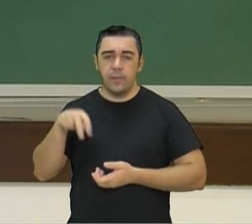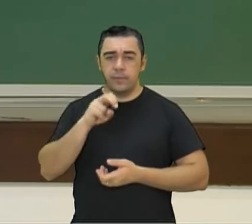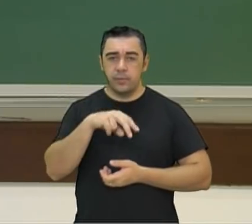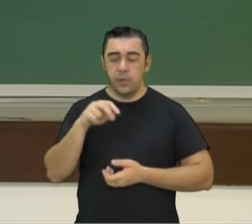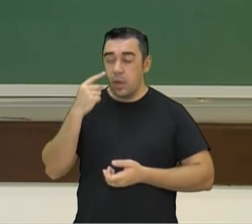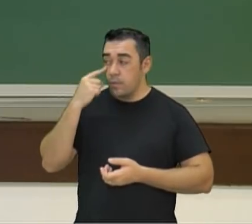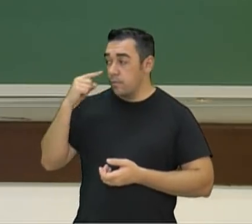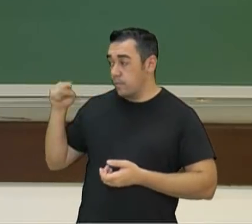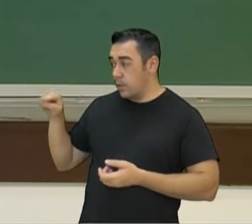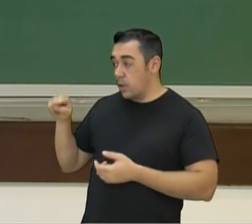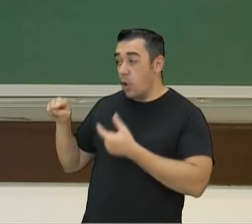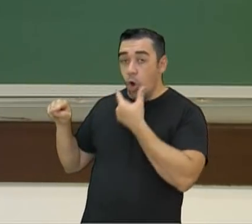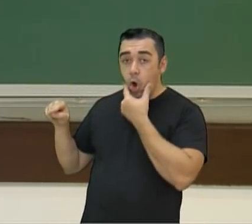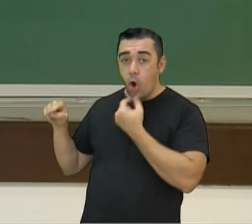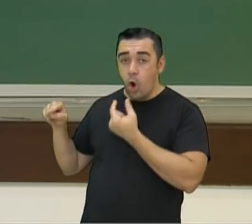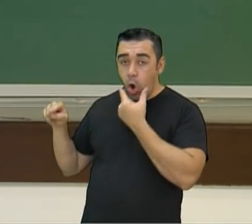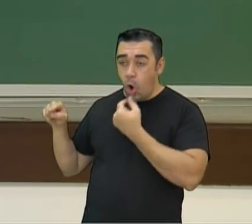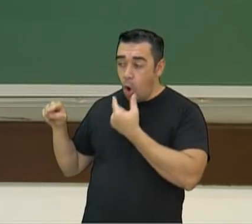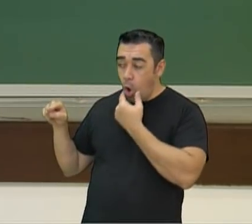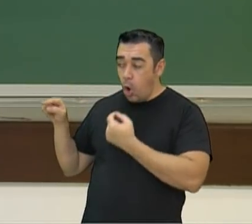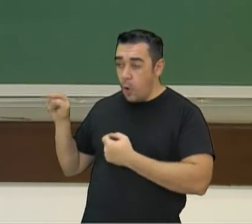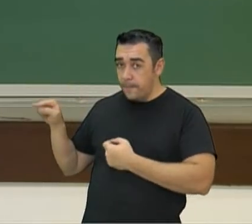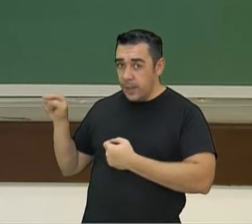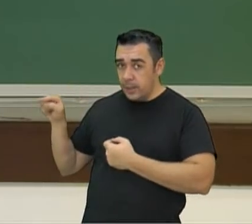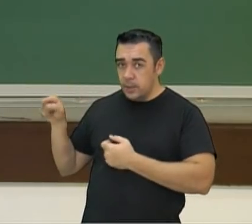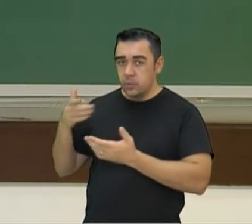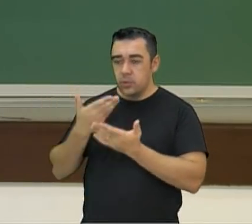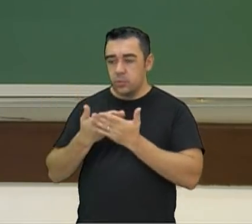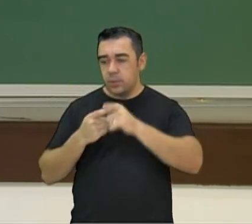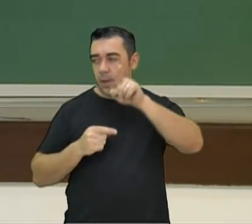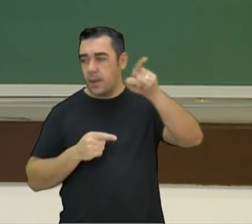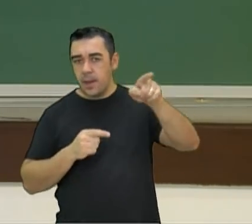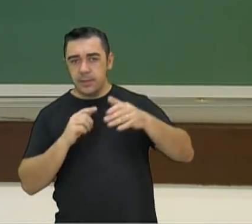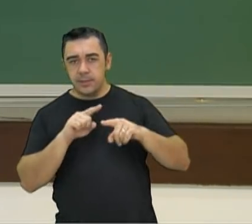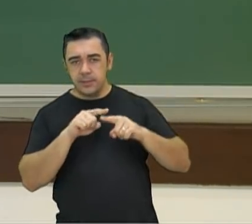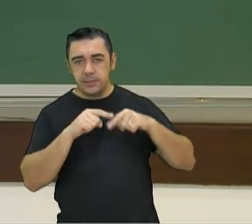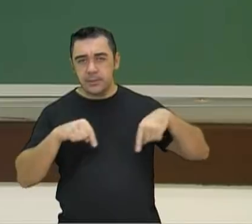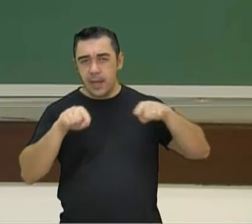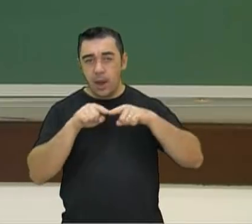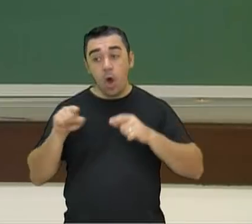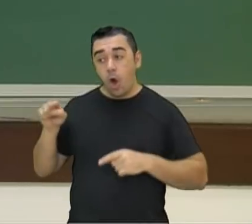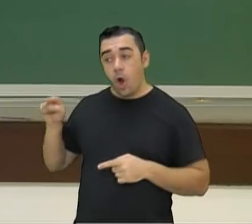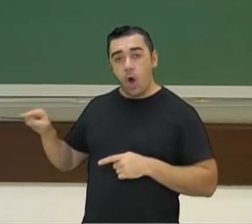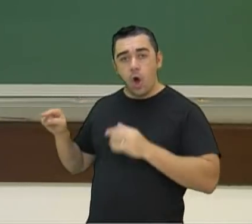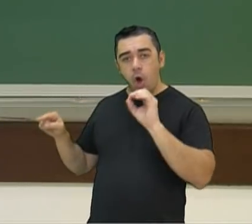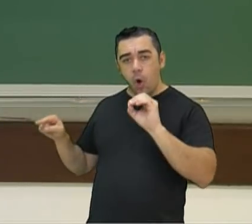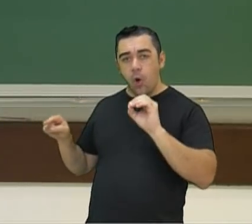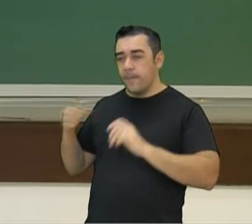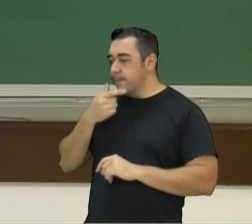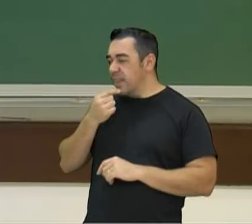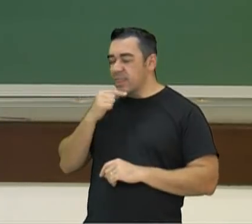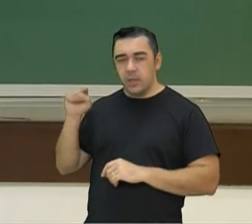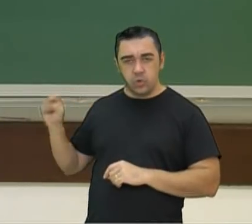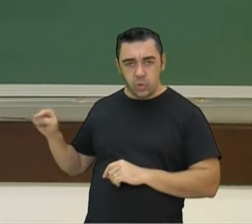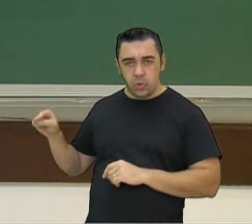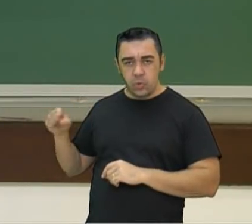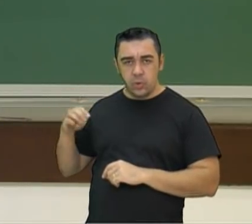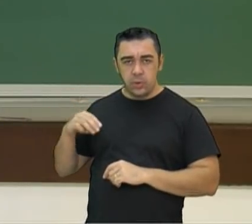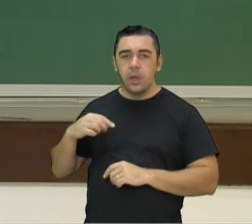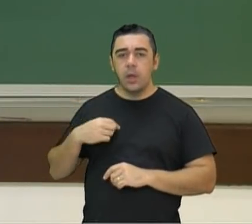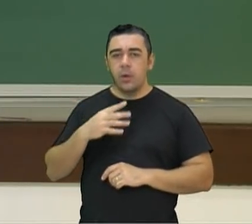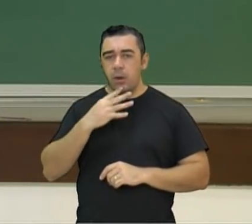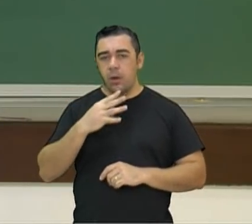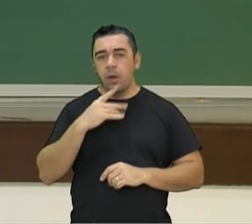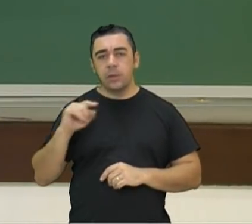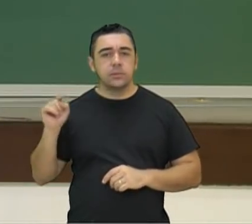o menino que estuda naquela sala. Então eu coloquei o na frente de menino. Então está definido para mim, provavelmente eu conheço esse